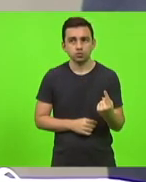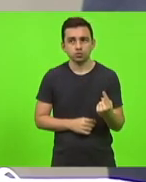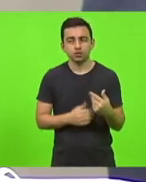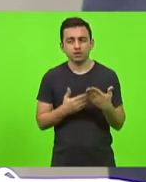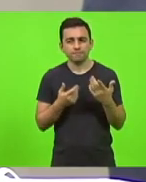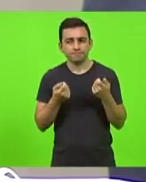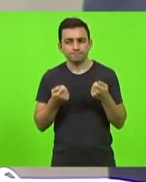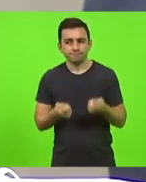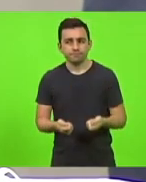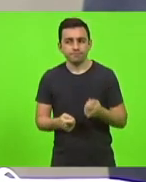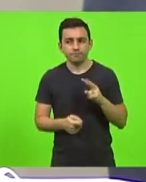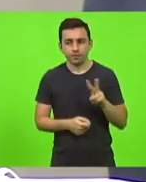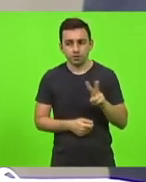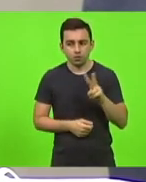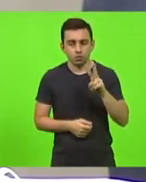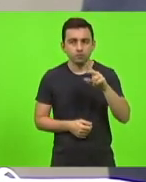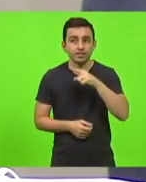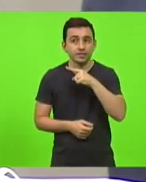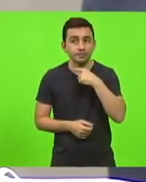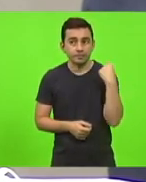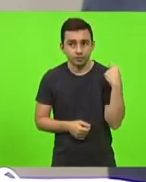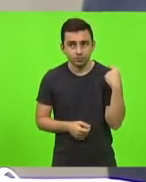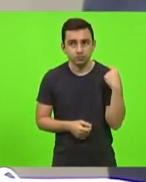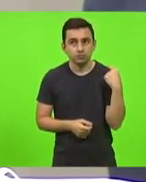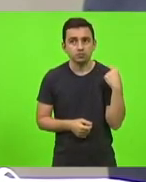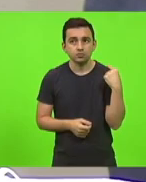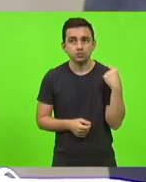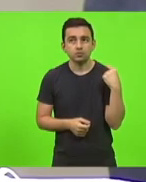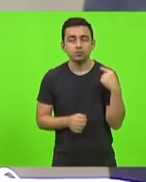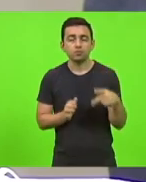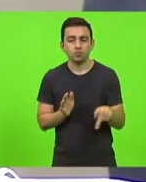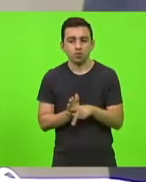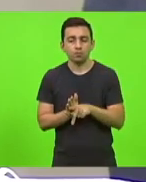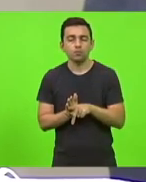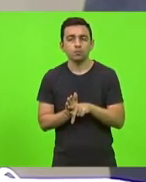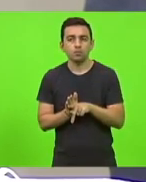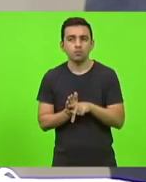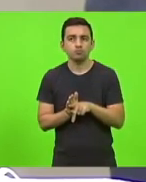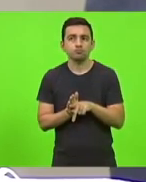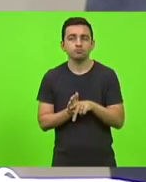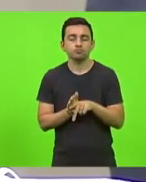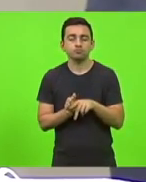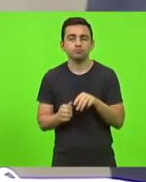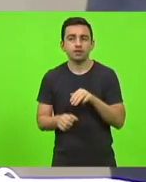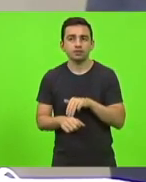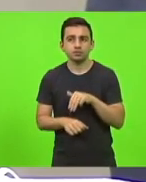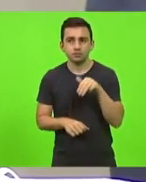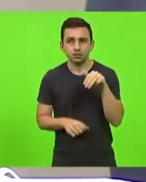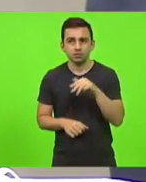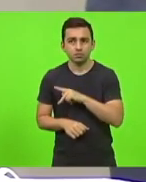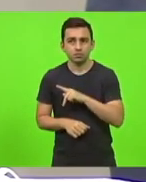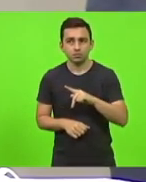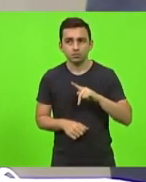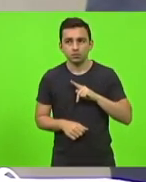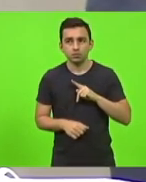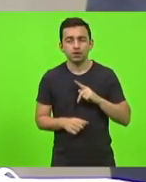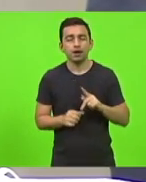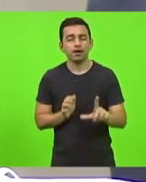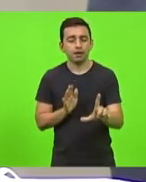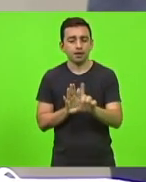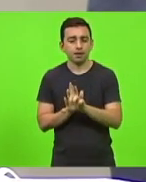de vencimento para os cargos integrantes do quadro de pessoal do Magistério Público, de que trata a lei complementar 668